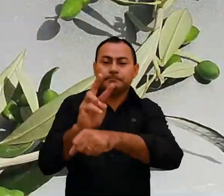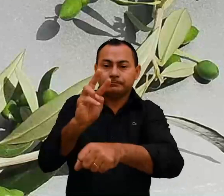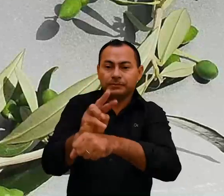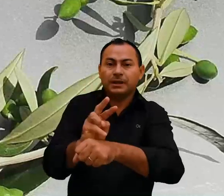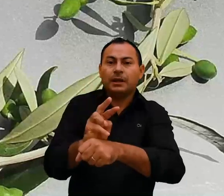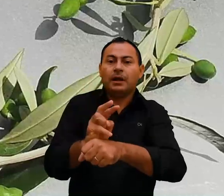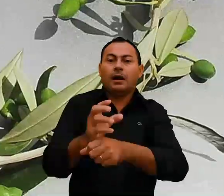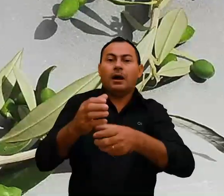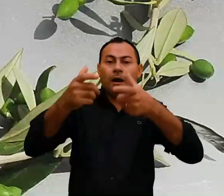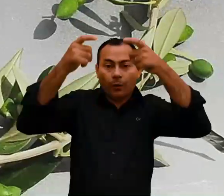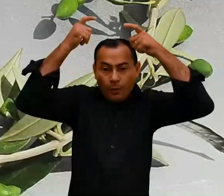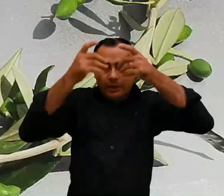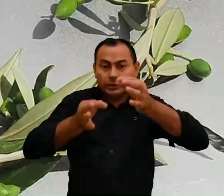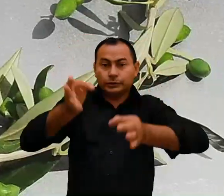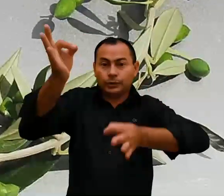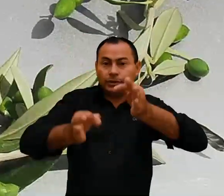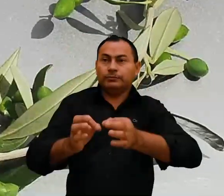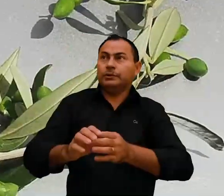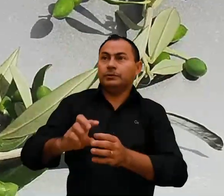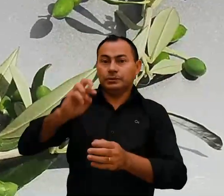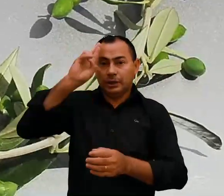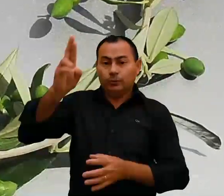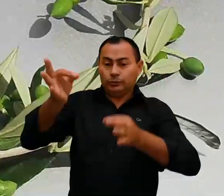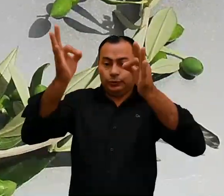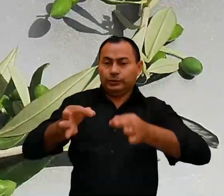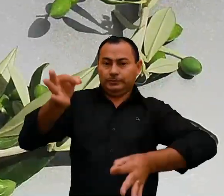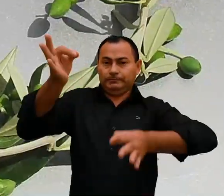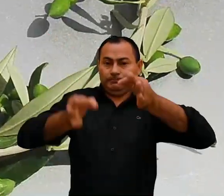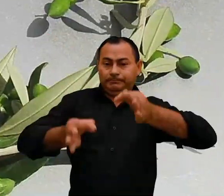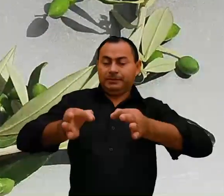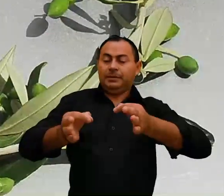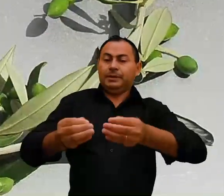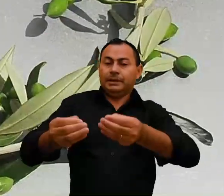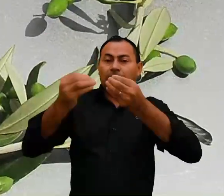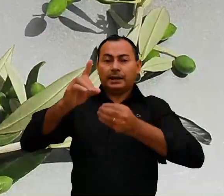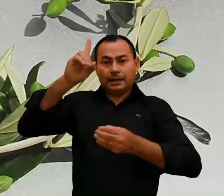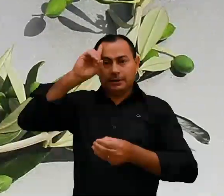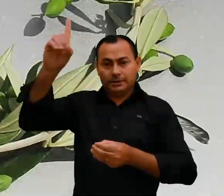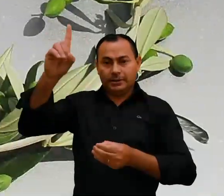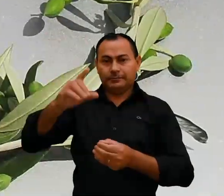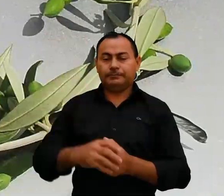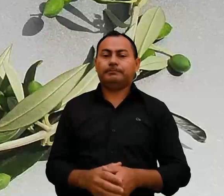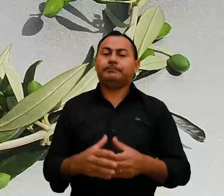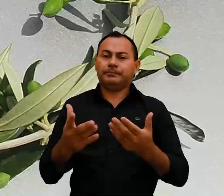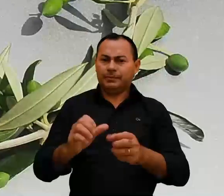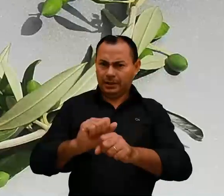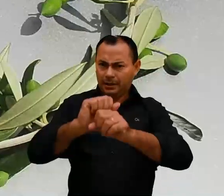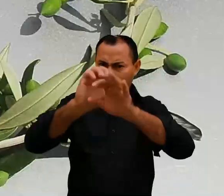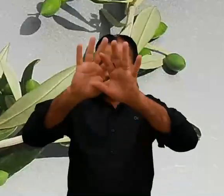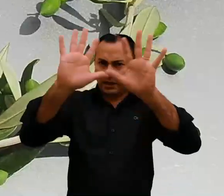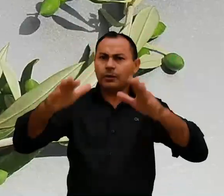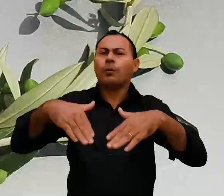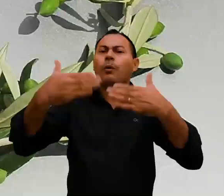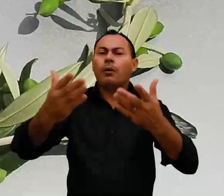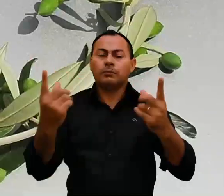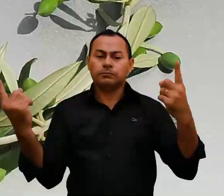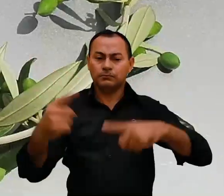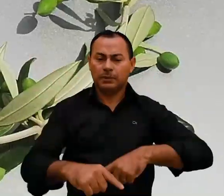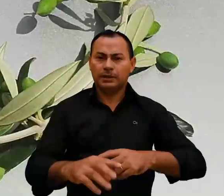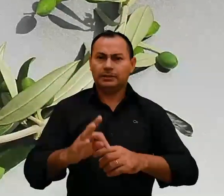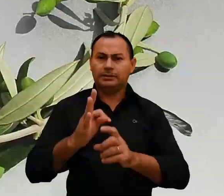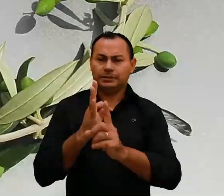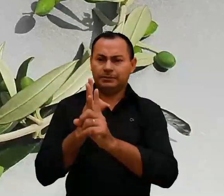está reservado a coroa da justiça que o senhor justo Juiz me dará naquele dia e ficou bem